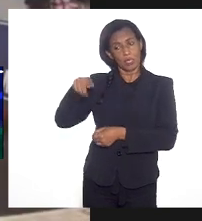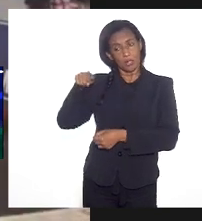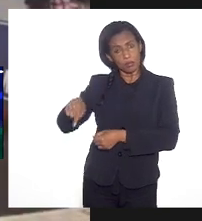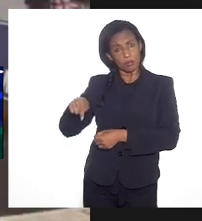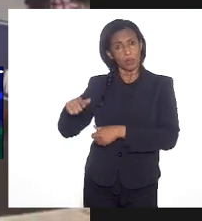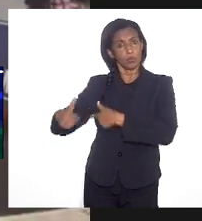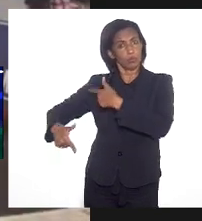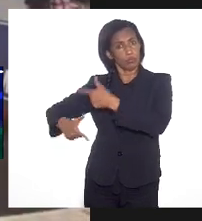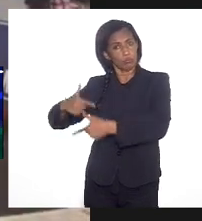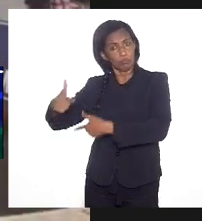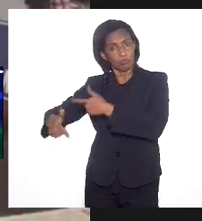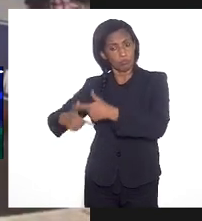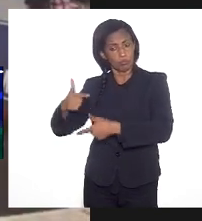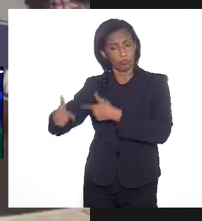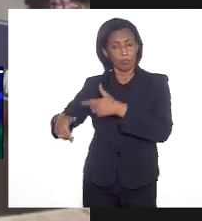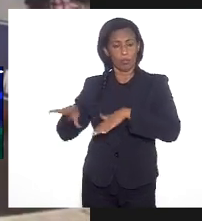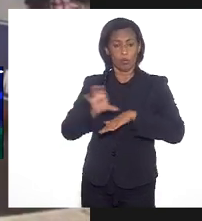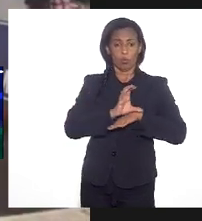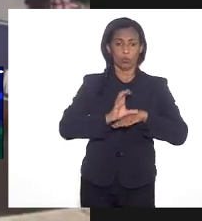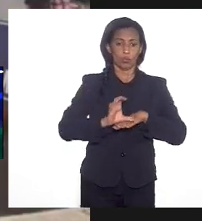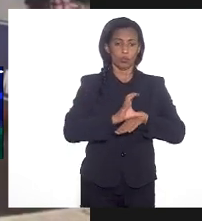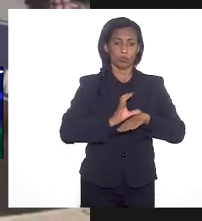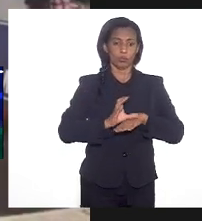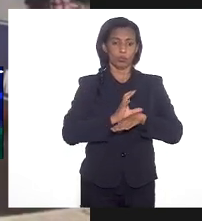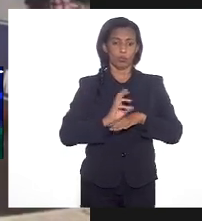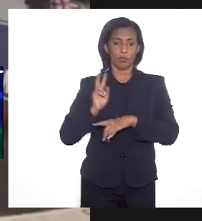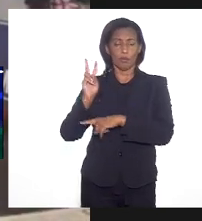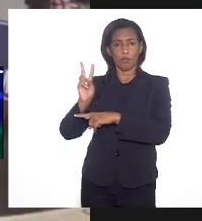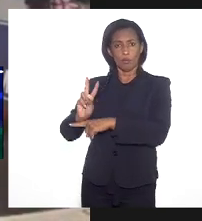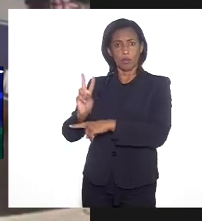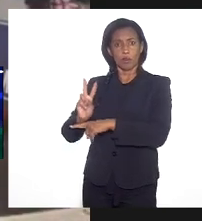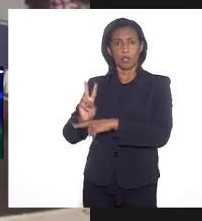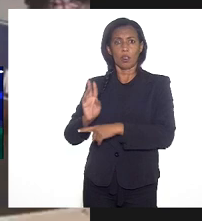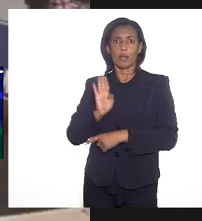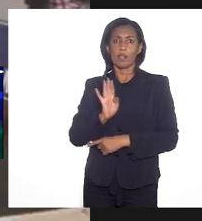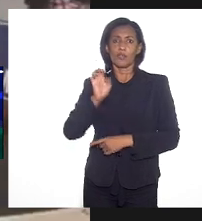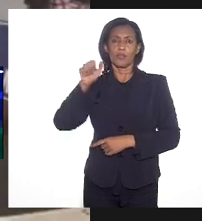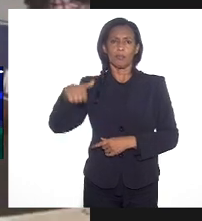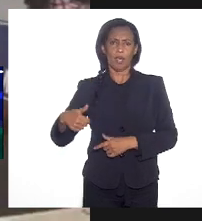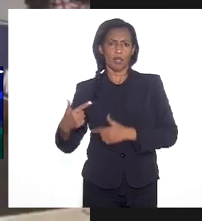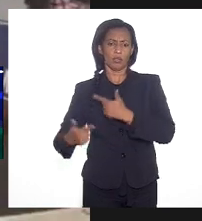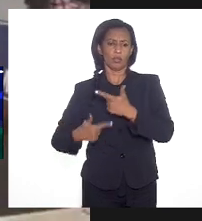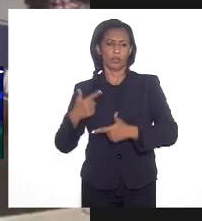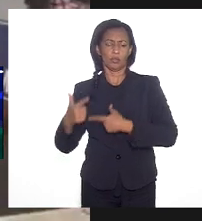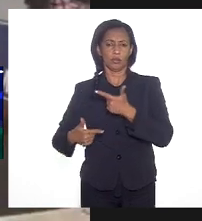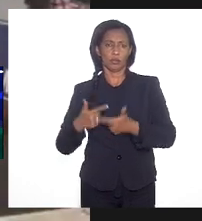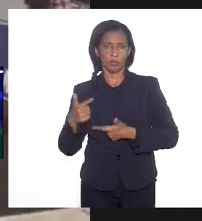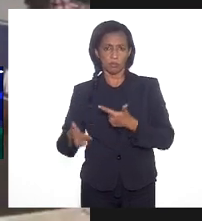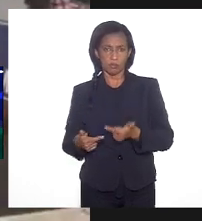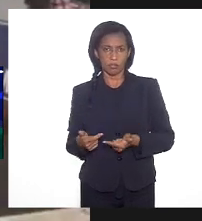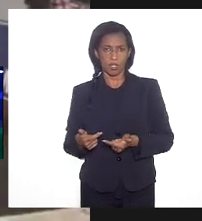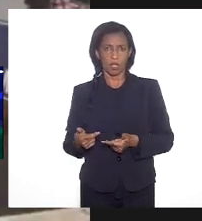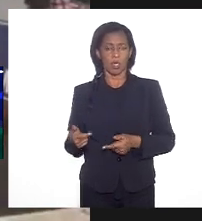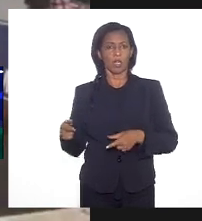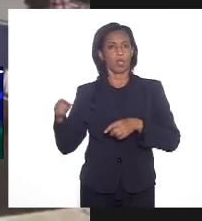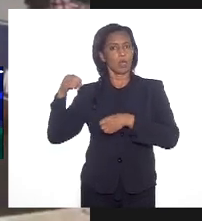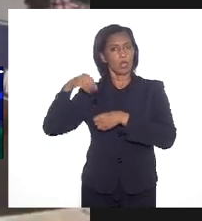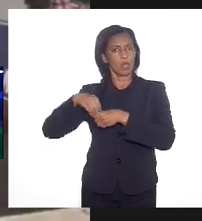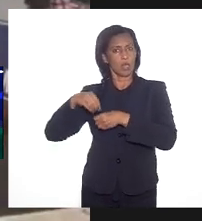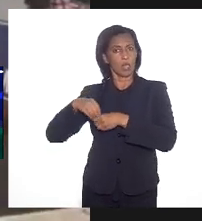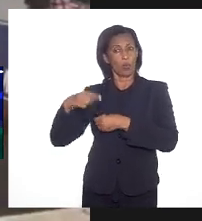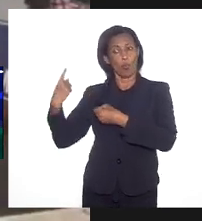atribuições constitucionais para a proteção de bens, serviços e instalações públicas